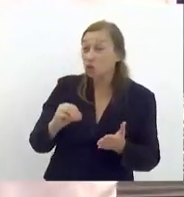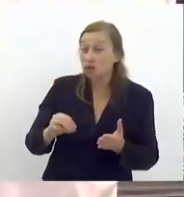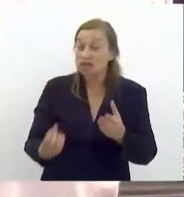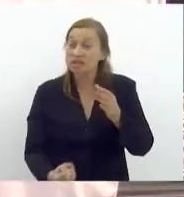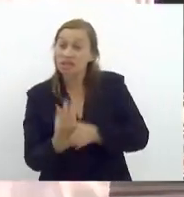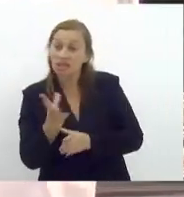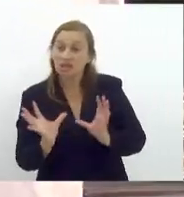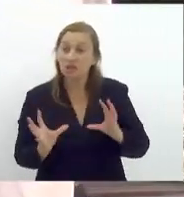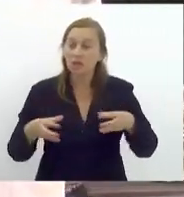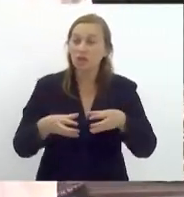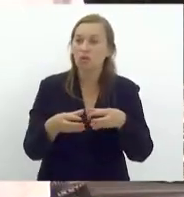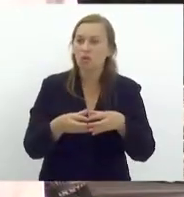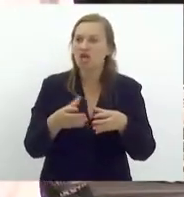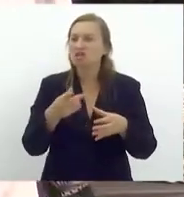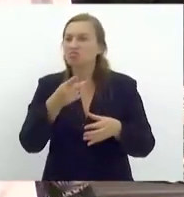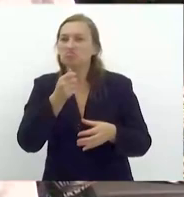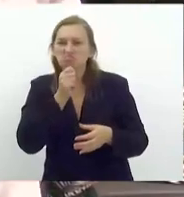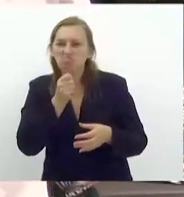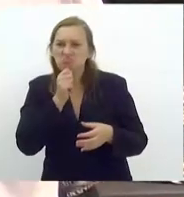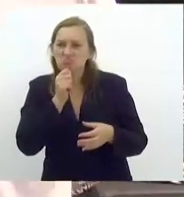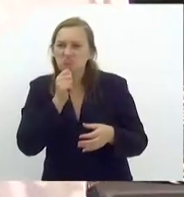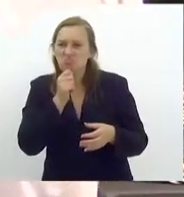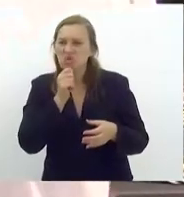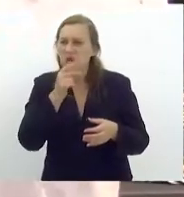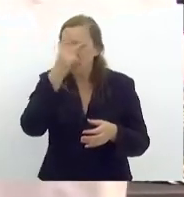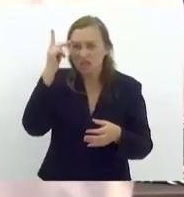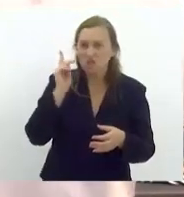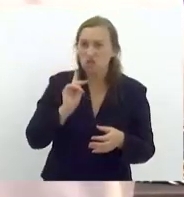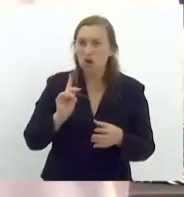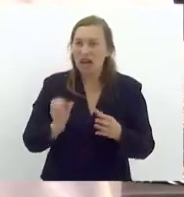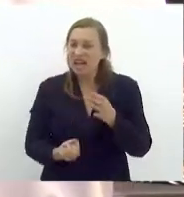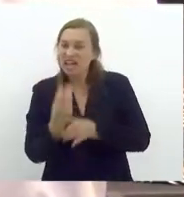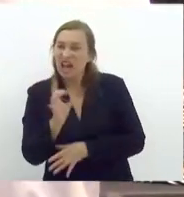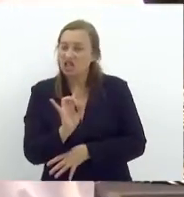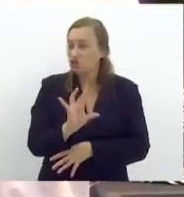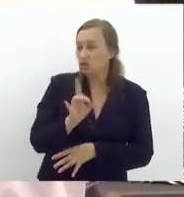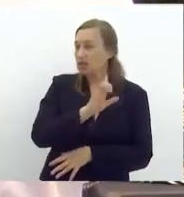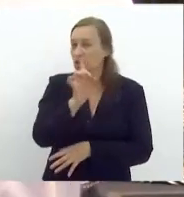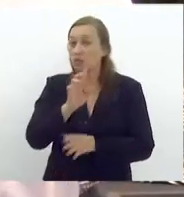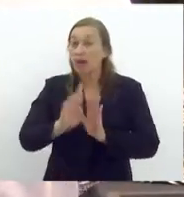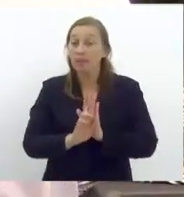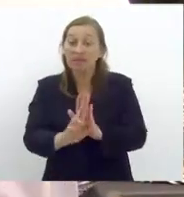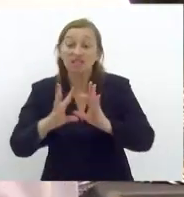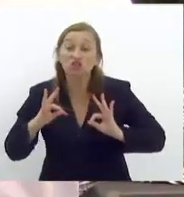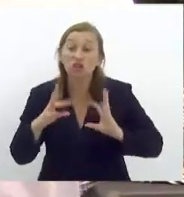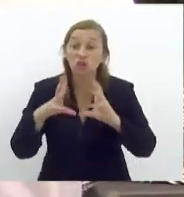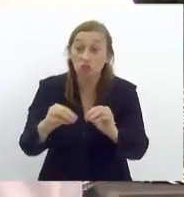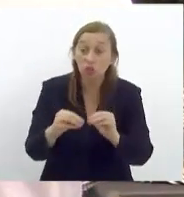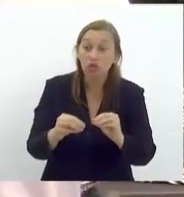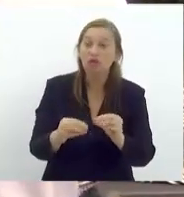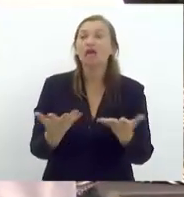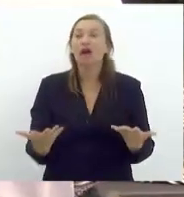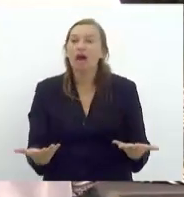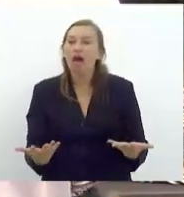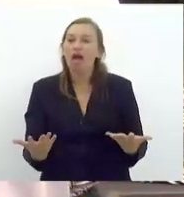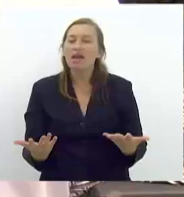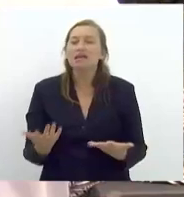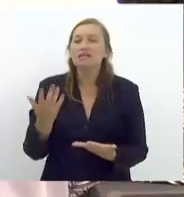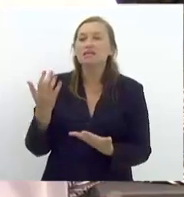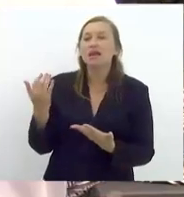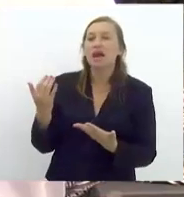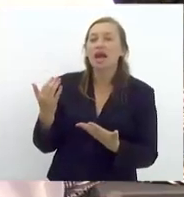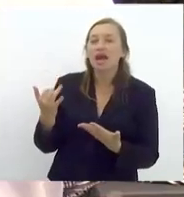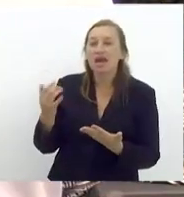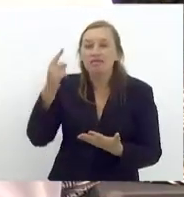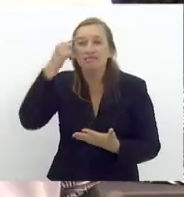foi coletiva galera ninguém aqui faz nada sozinho a gente tá aqui representando vários GTS e Mano é a ideia de cada